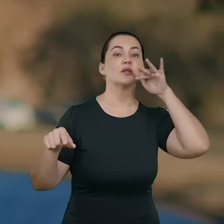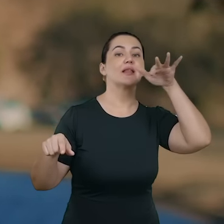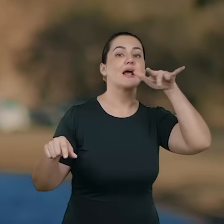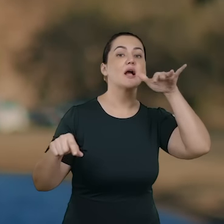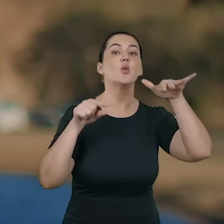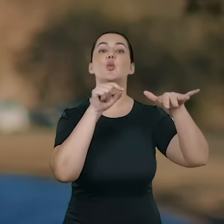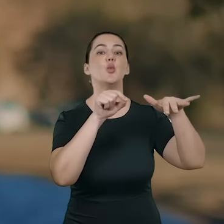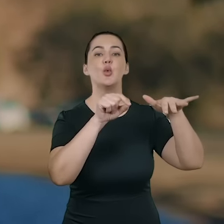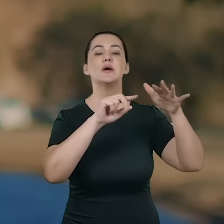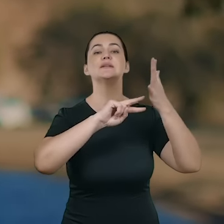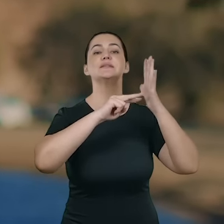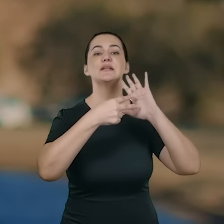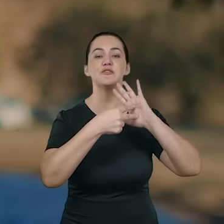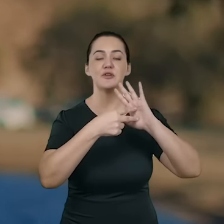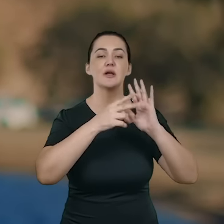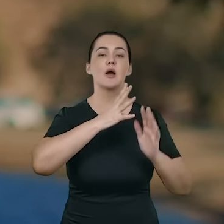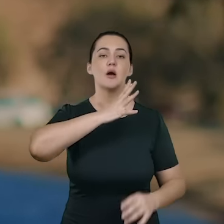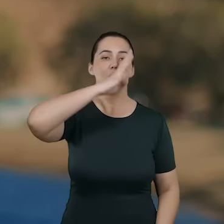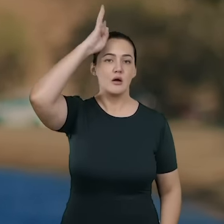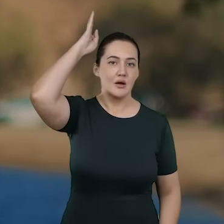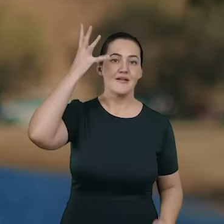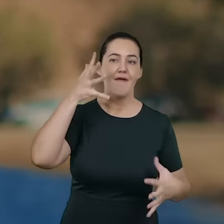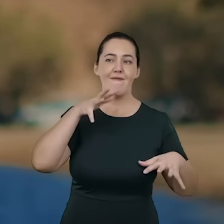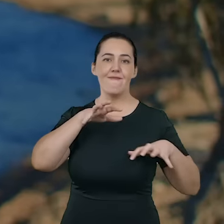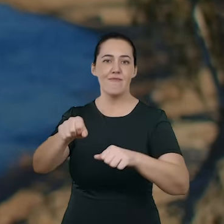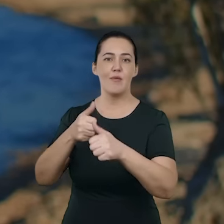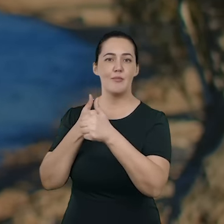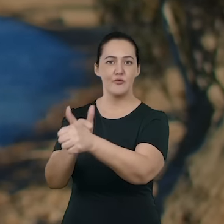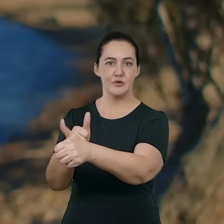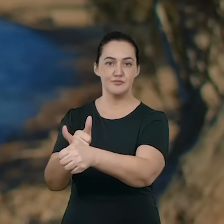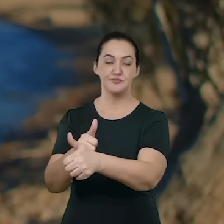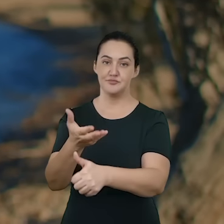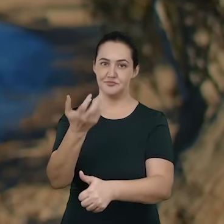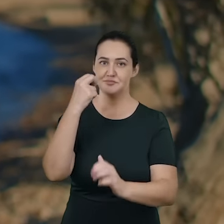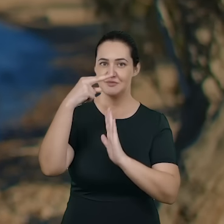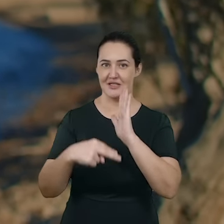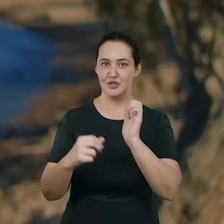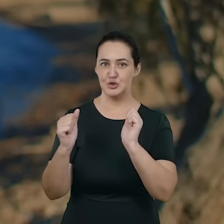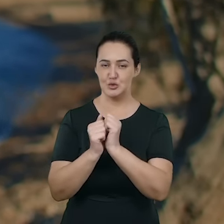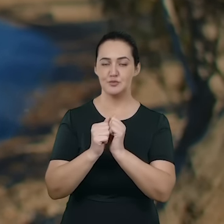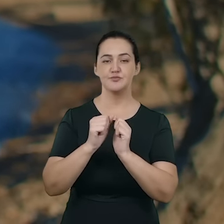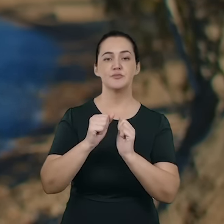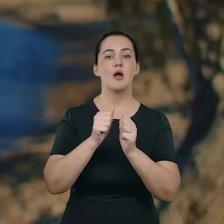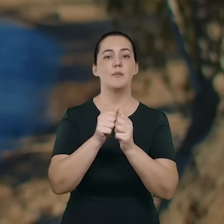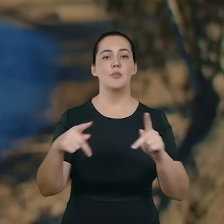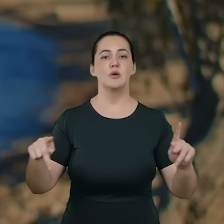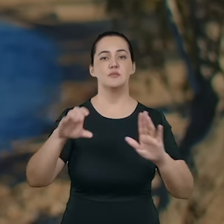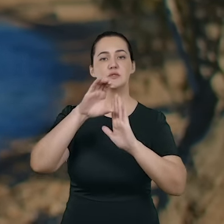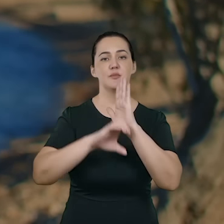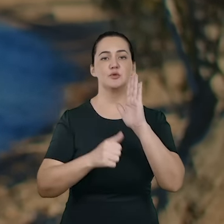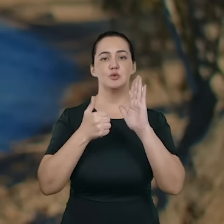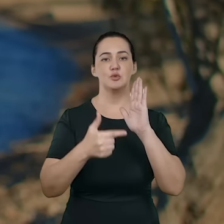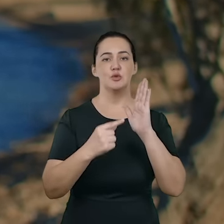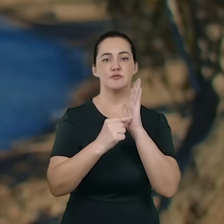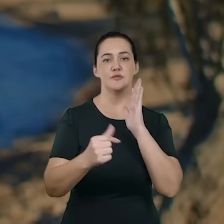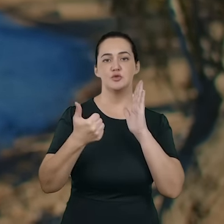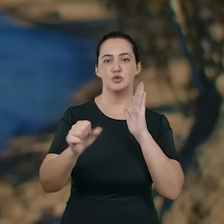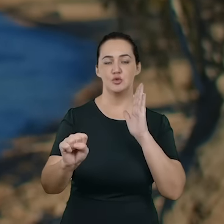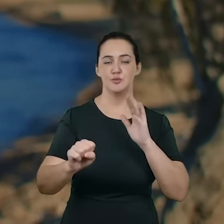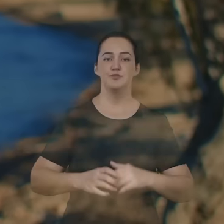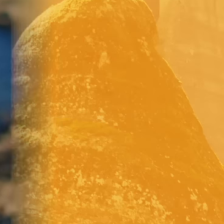Deus, há uma nota interessante aqui que eu quero ler para você. Apocalipse, capítulo 12, versículo